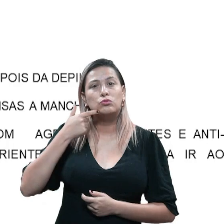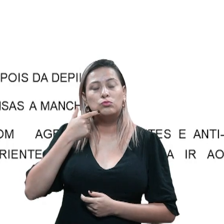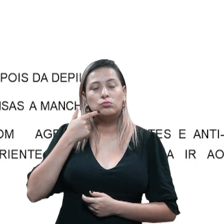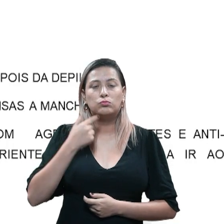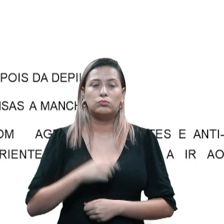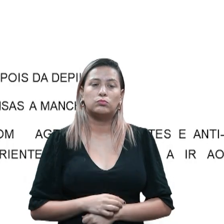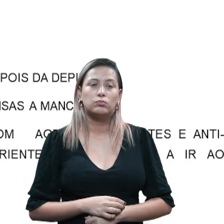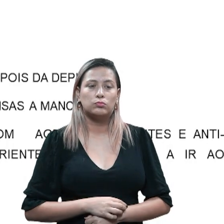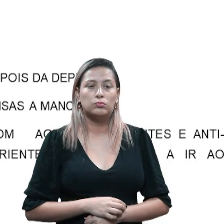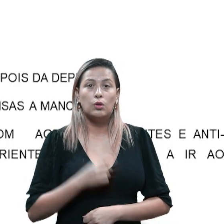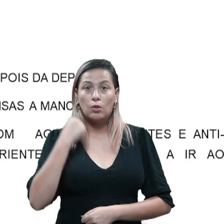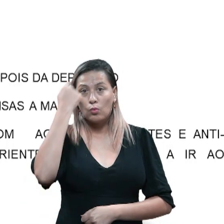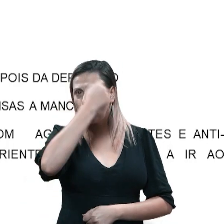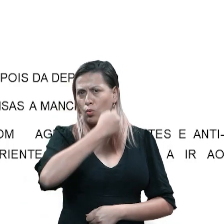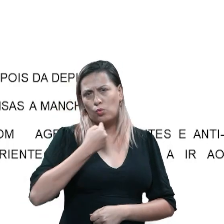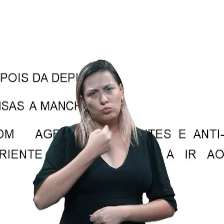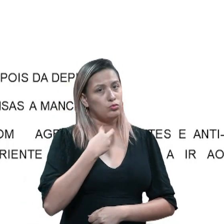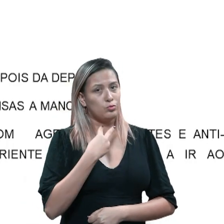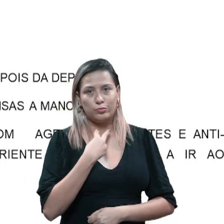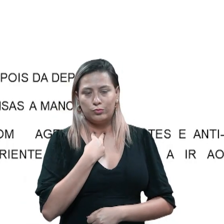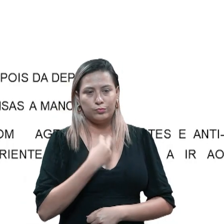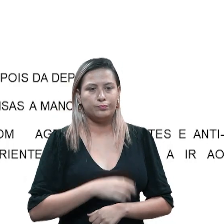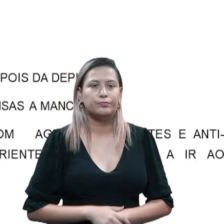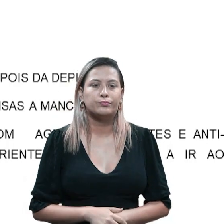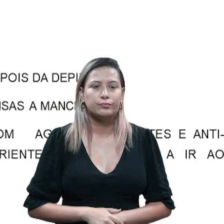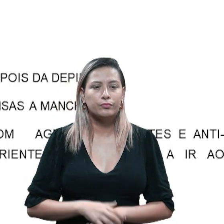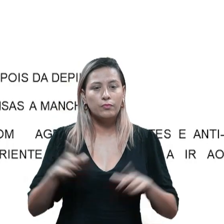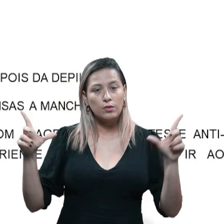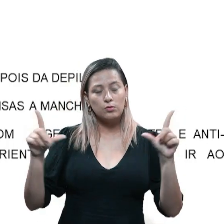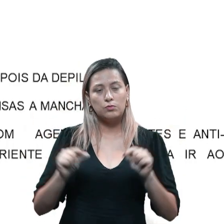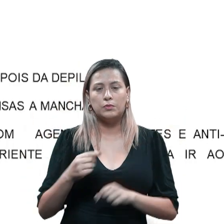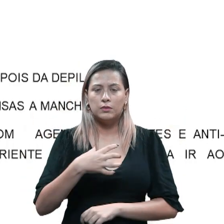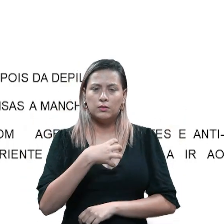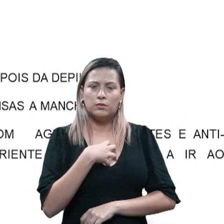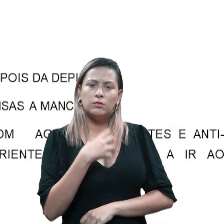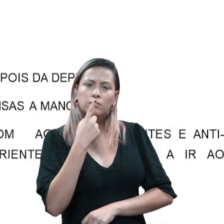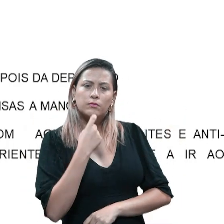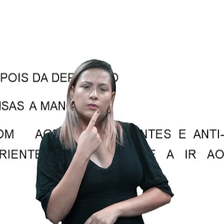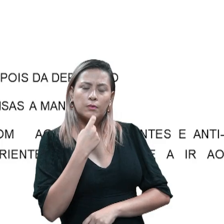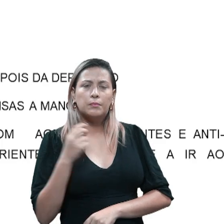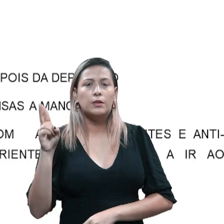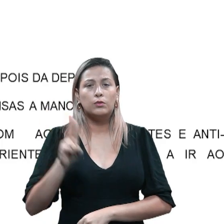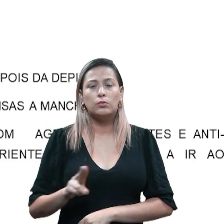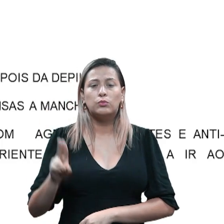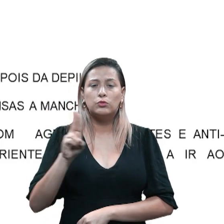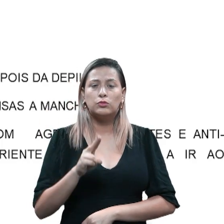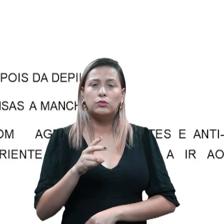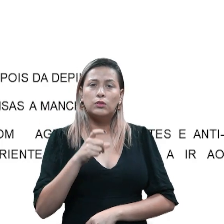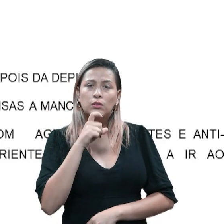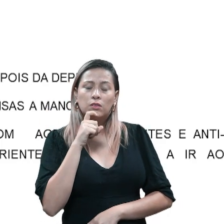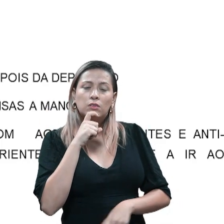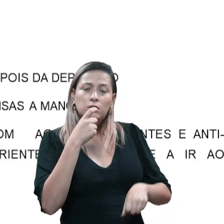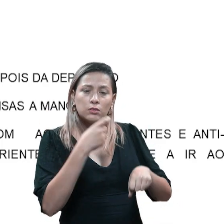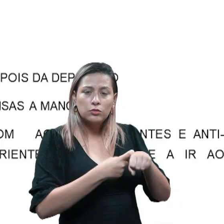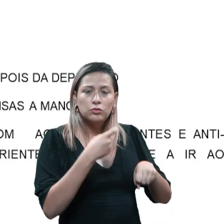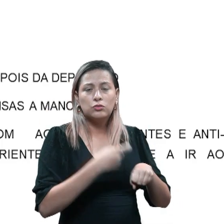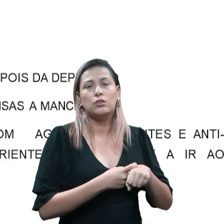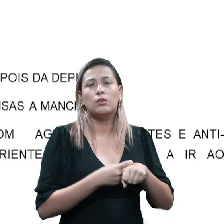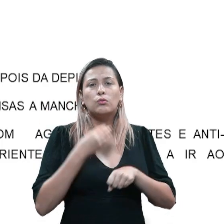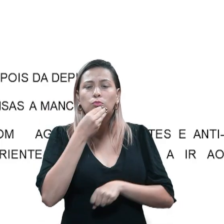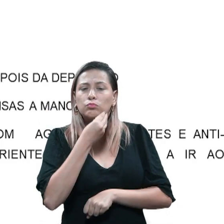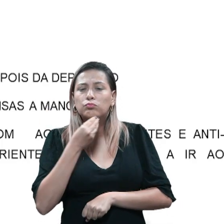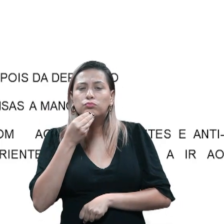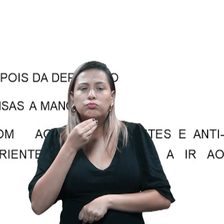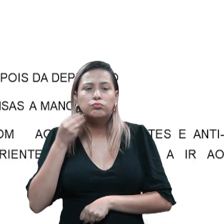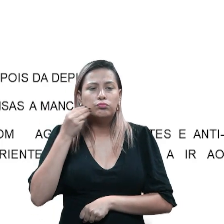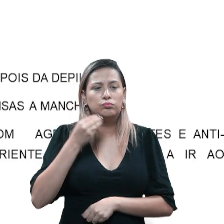queixo, no rosto em geral. Para reduzir a sensação de vermelhidão, passe gelo no local depilado.